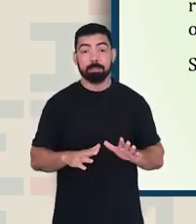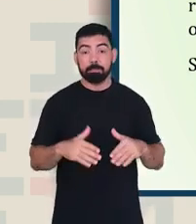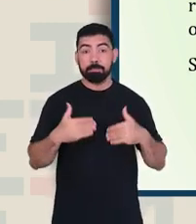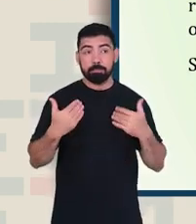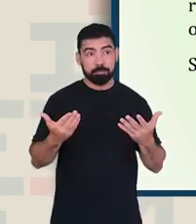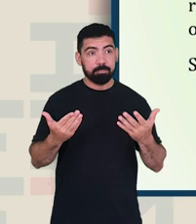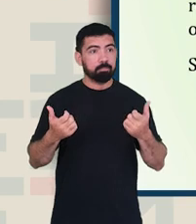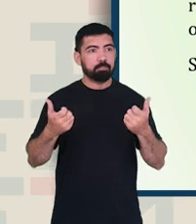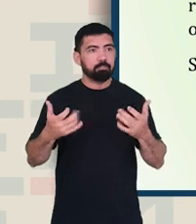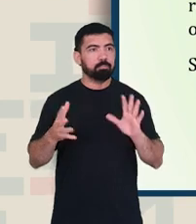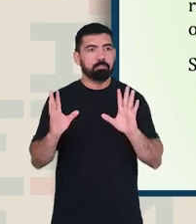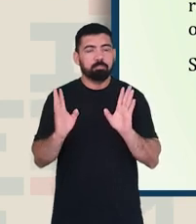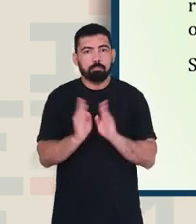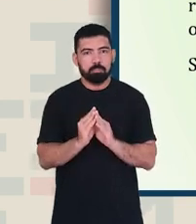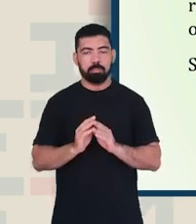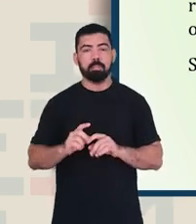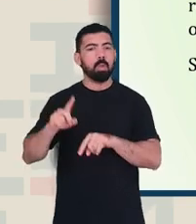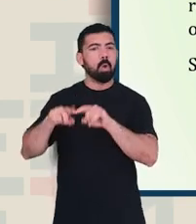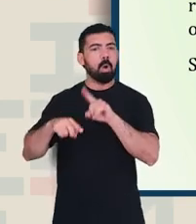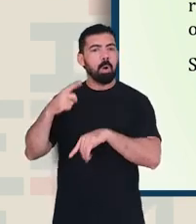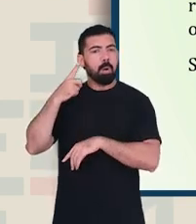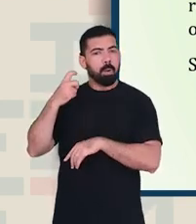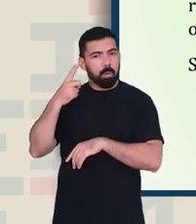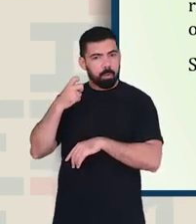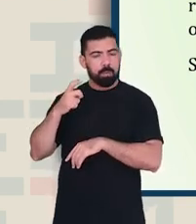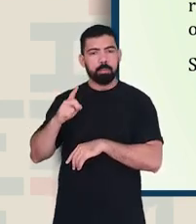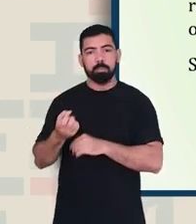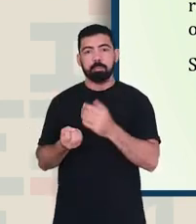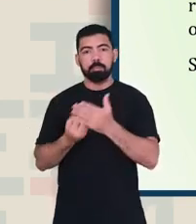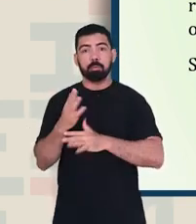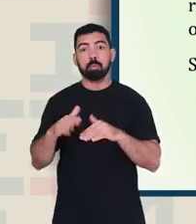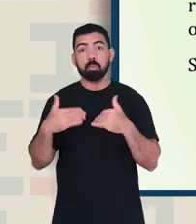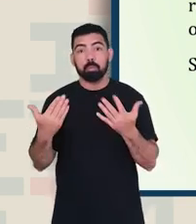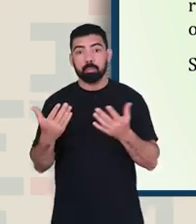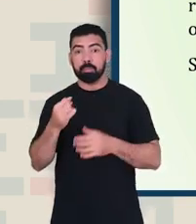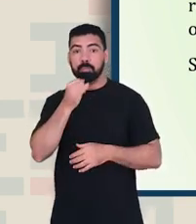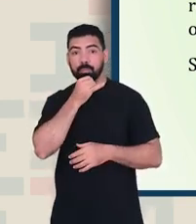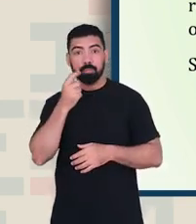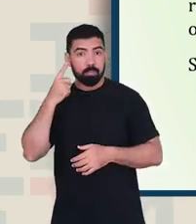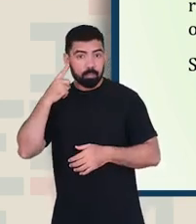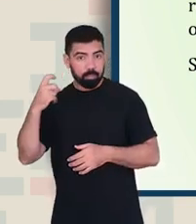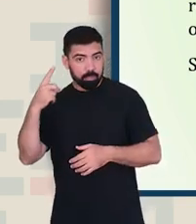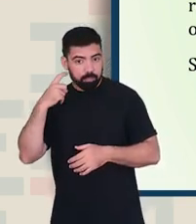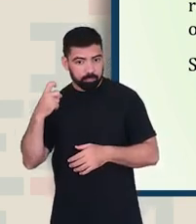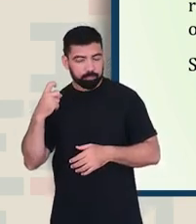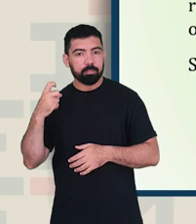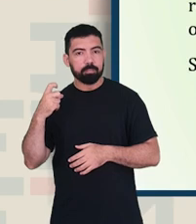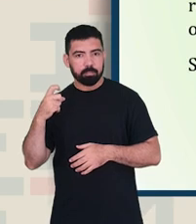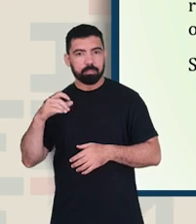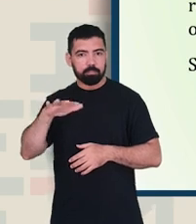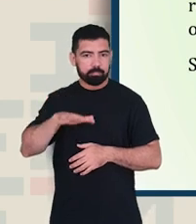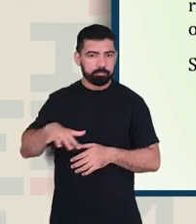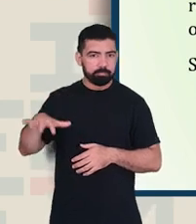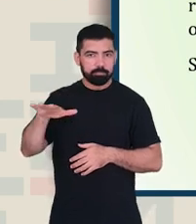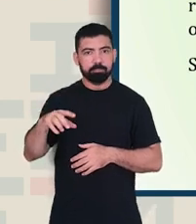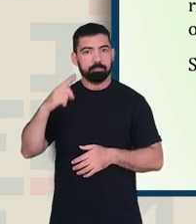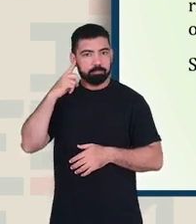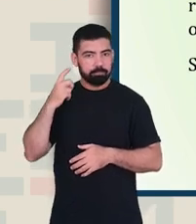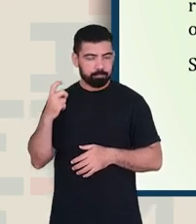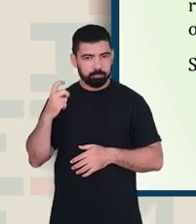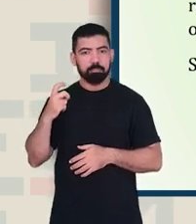Então, basicamente, um objeto sonoro aparece quando escutamos um som em sentido geral,